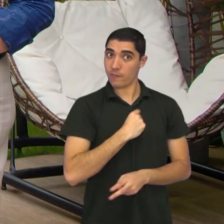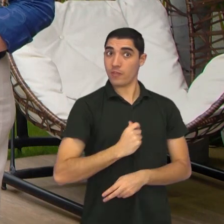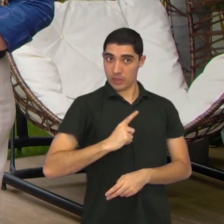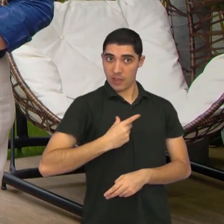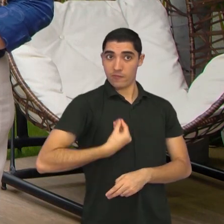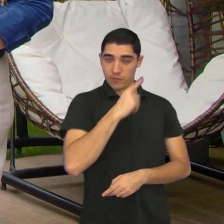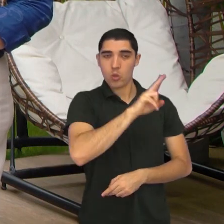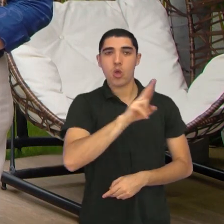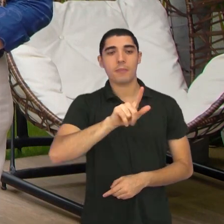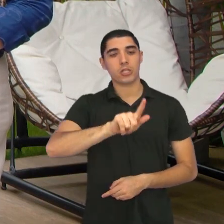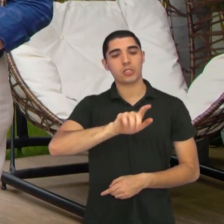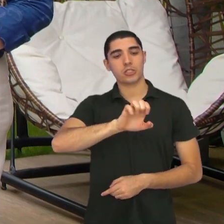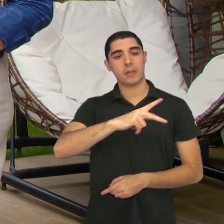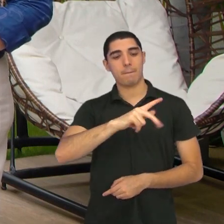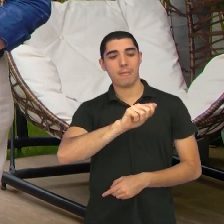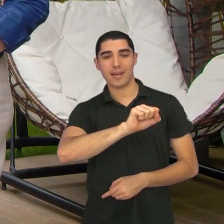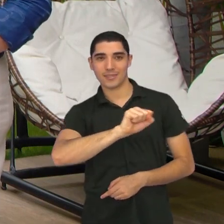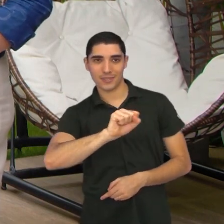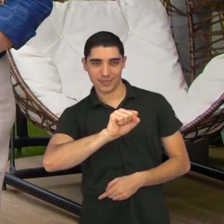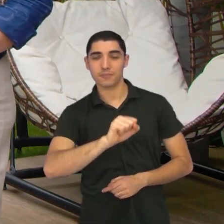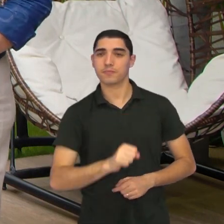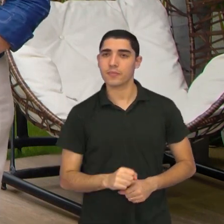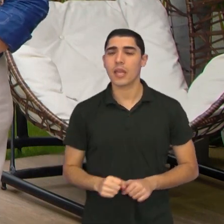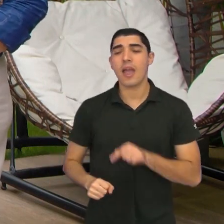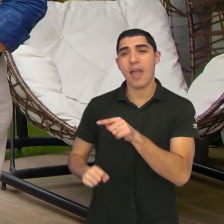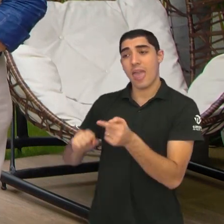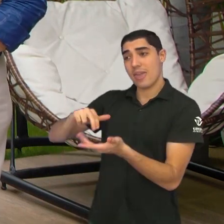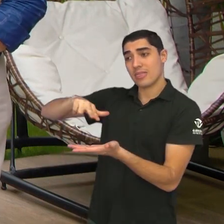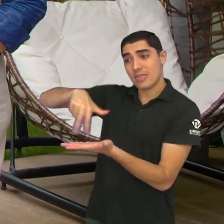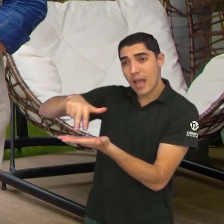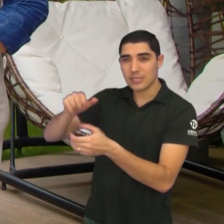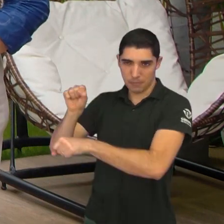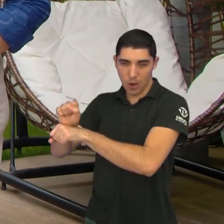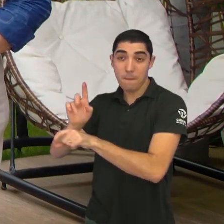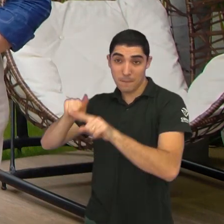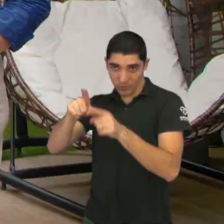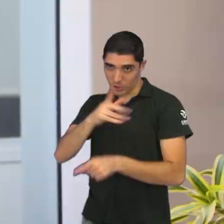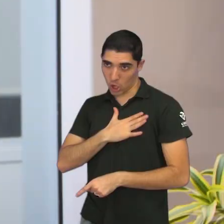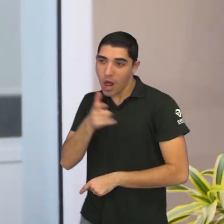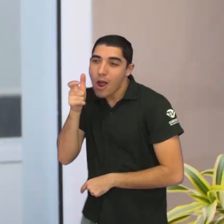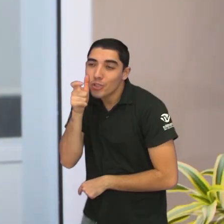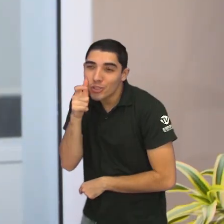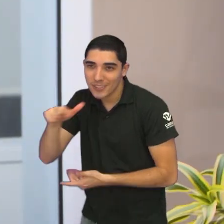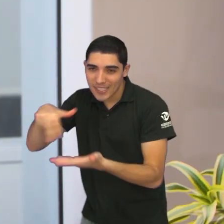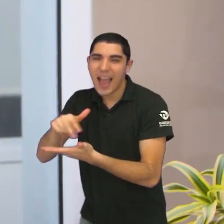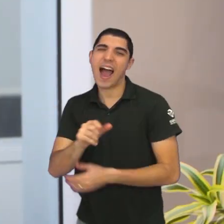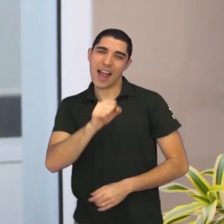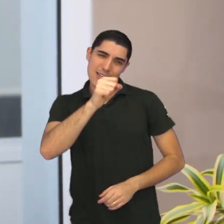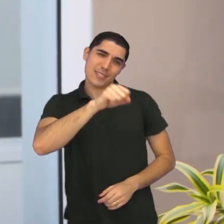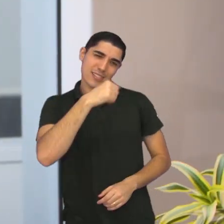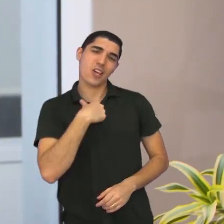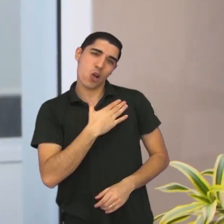é o GEPASSE. A dança ficou no passado, mas você gosta de assistir. Ah, sim!